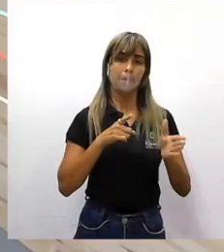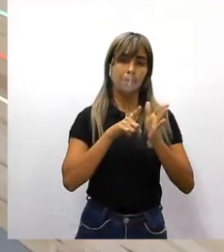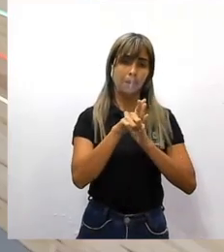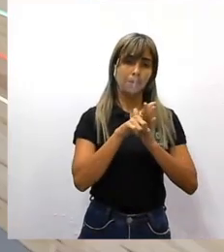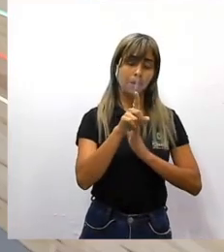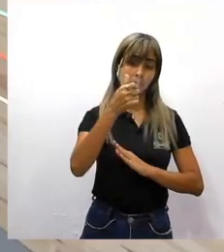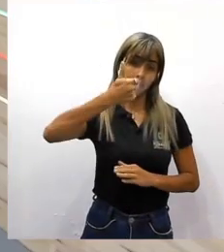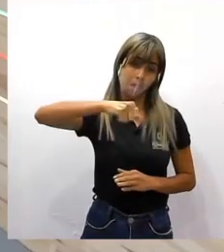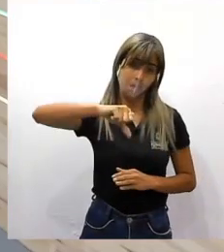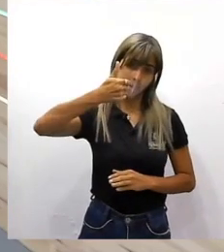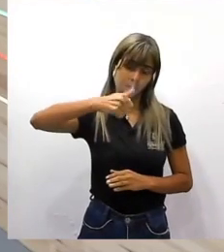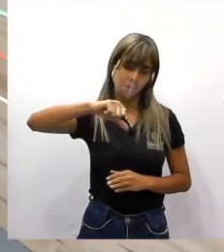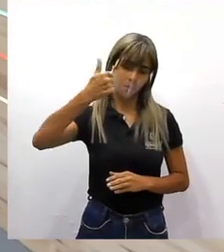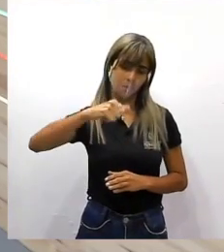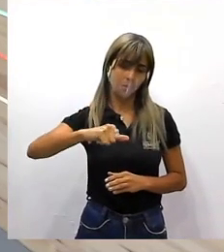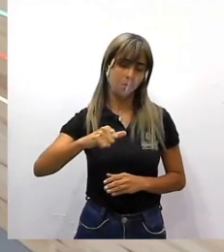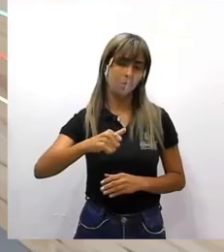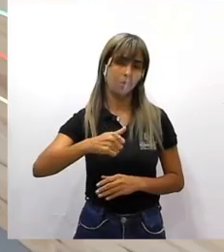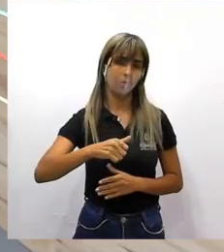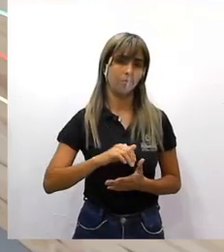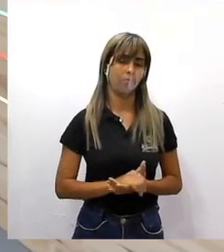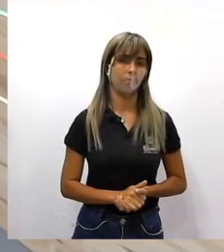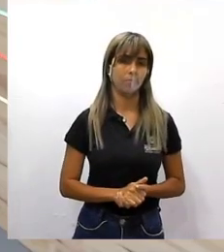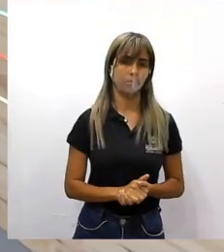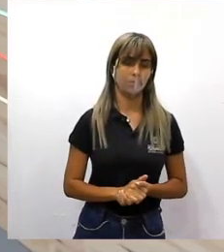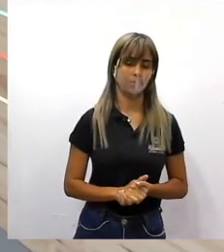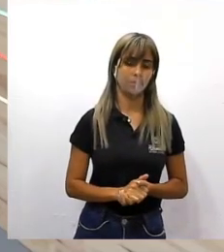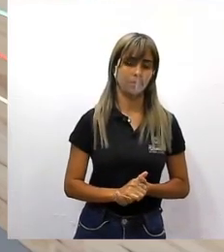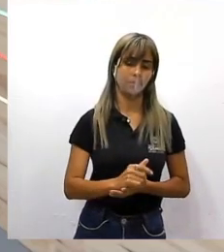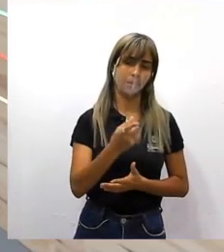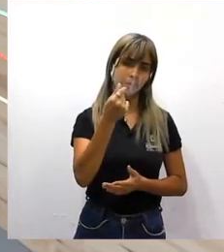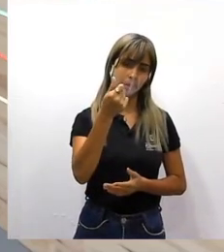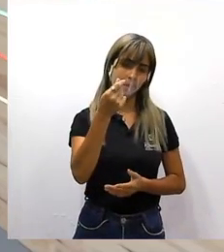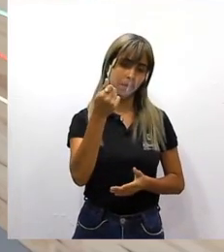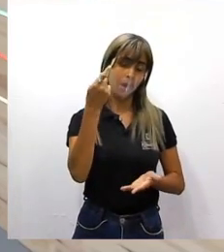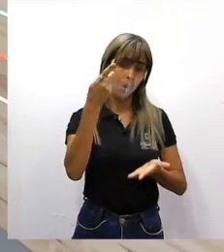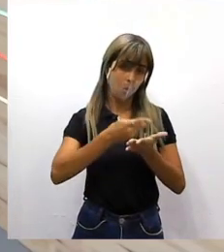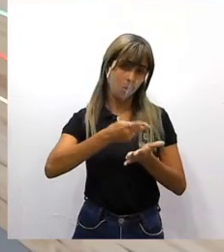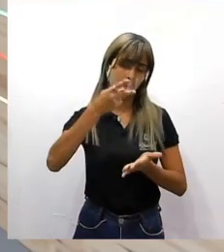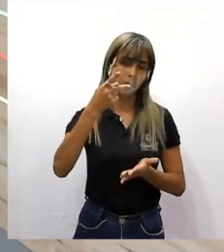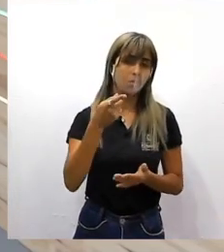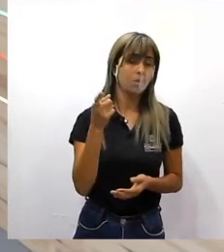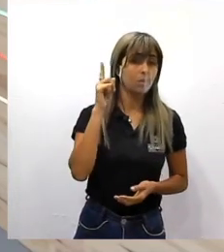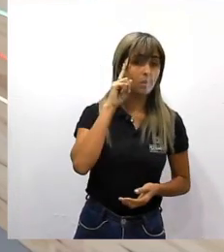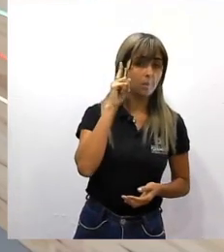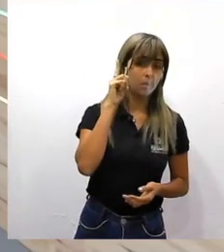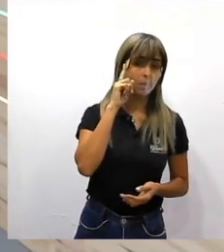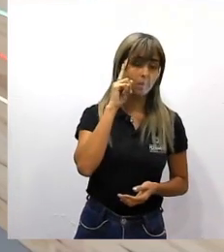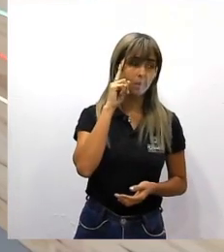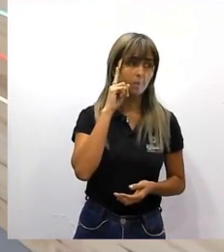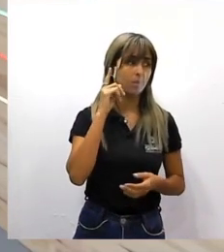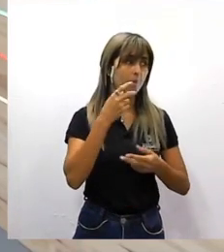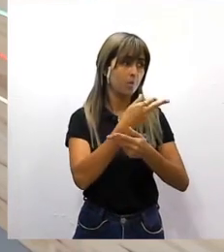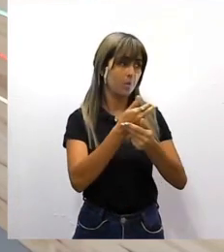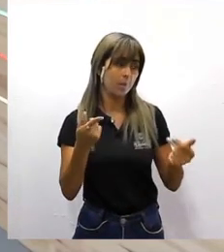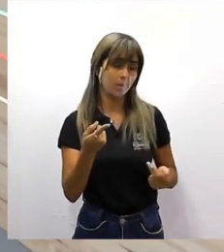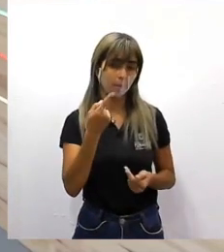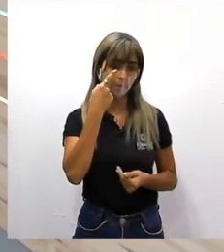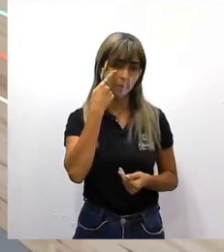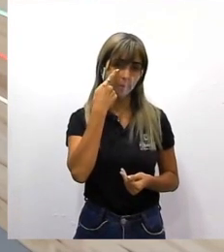gente analisou os preços de marca. Isso acontece muito no nosso dia a dia. Uma coisa que a gente vê